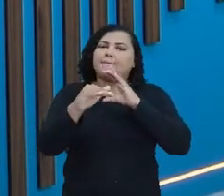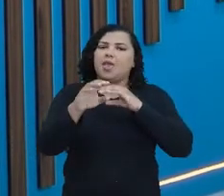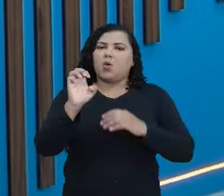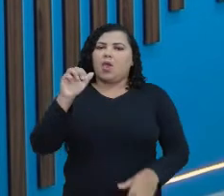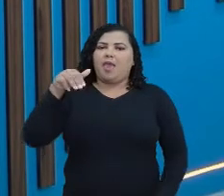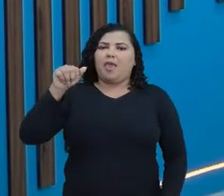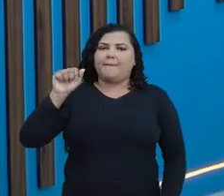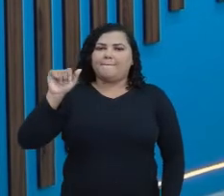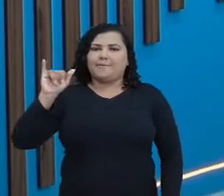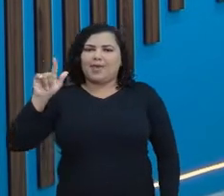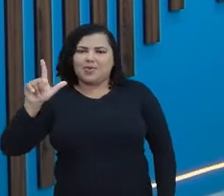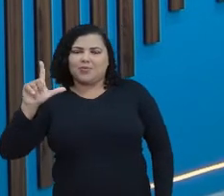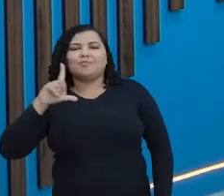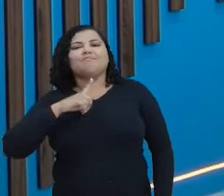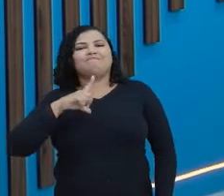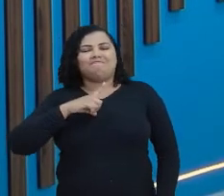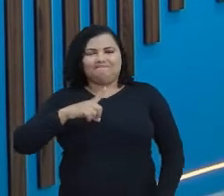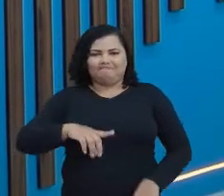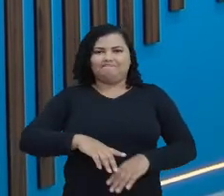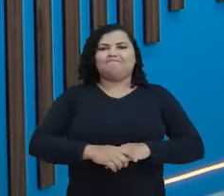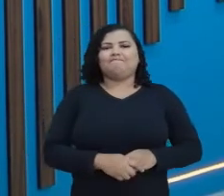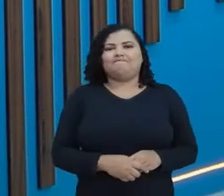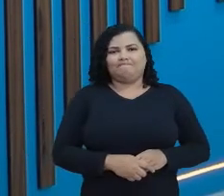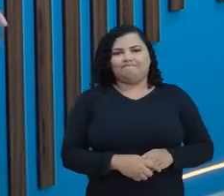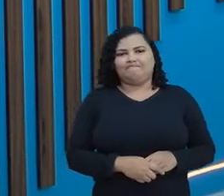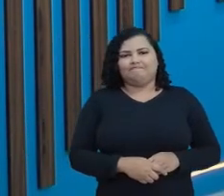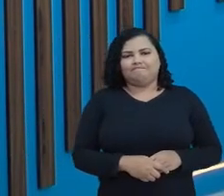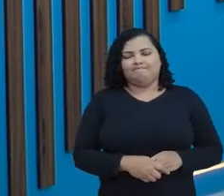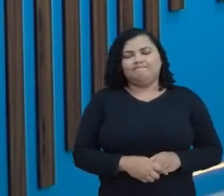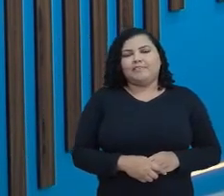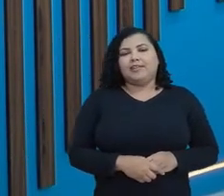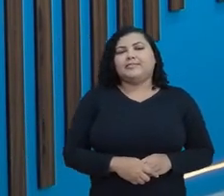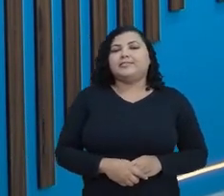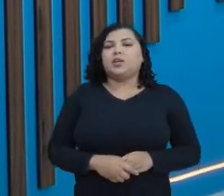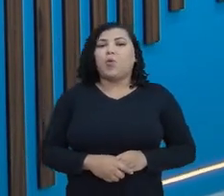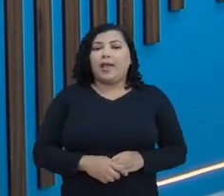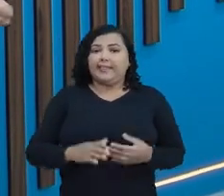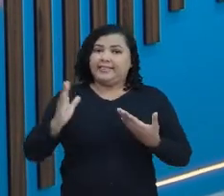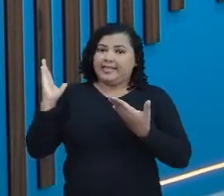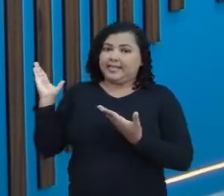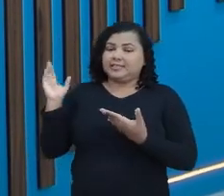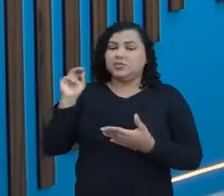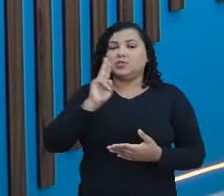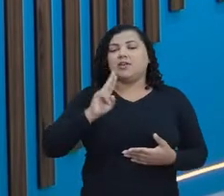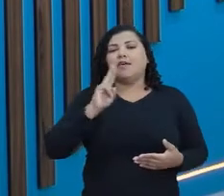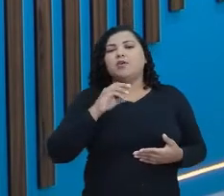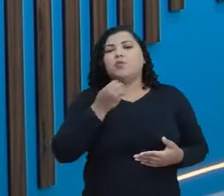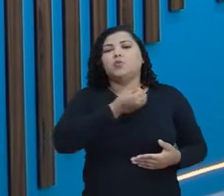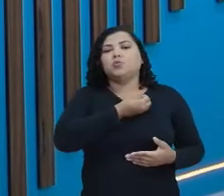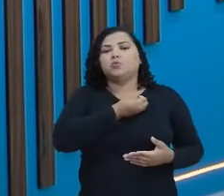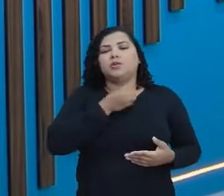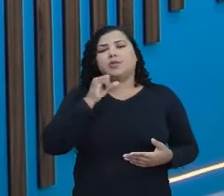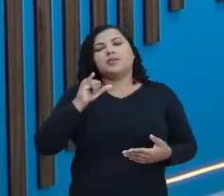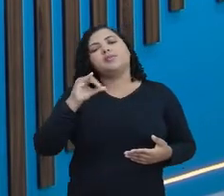o número do ICQ. Porque aí você precisava ter esse movimento de você adicionar e a pessoa